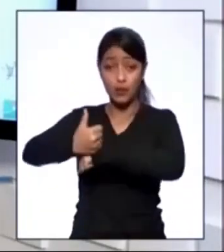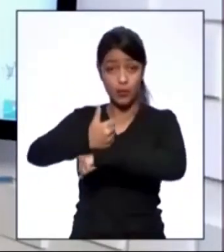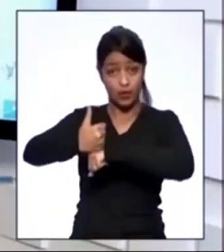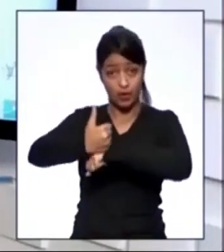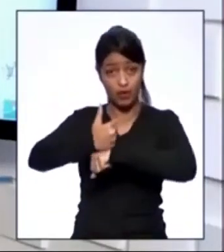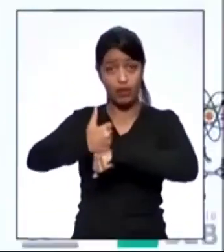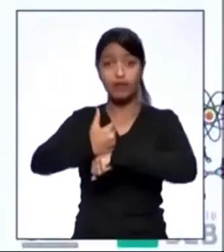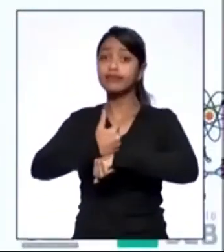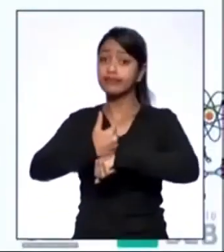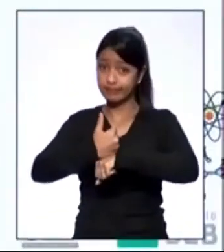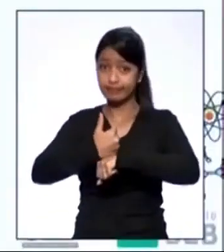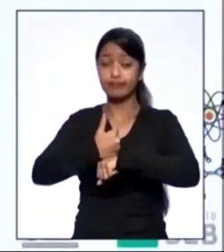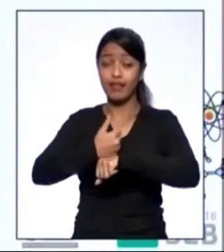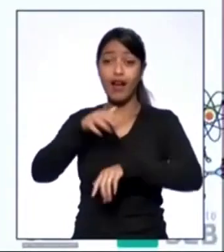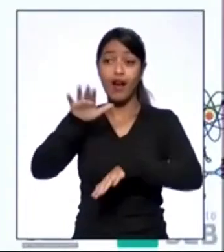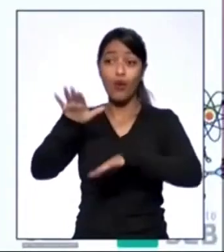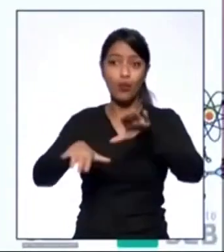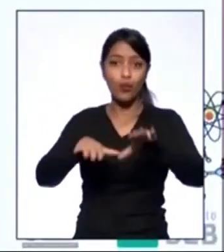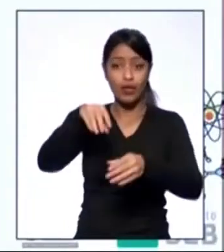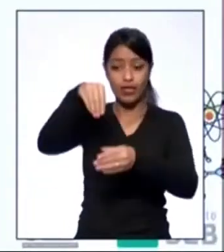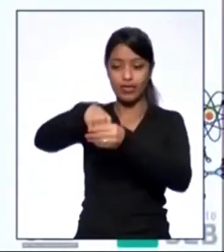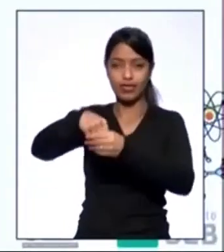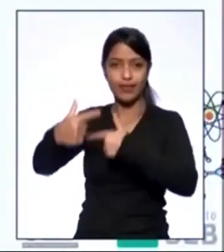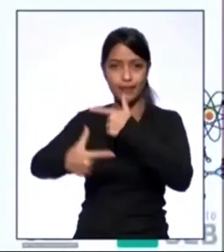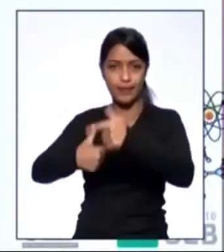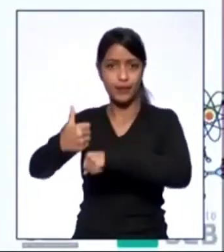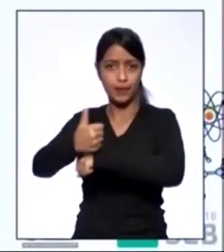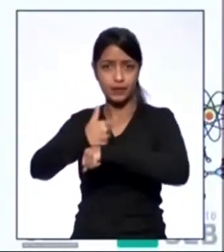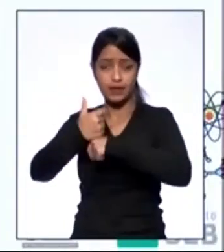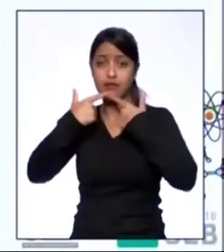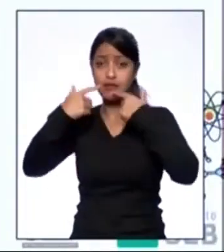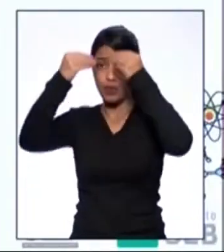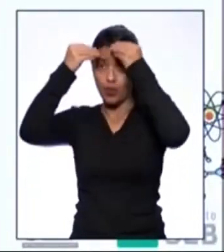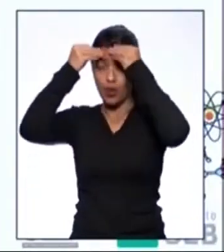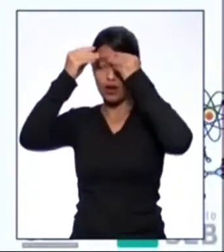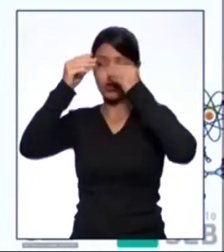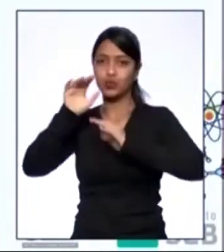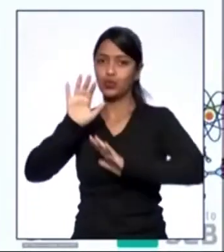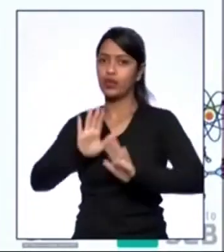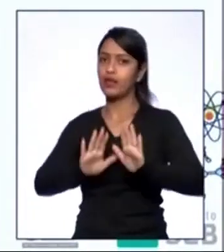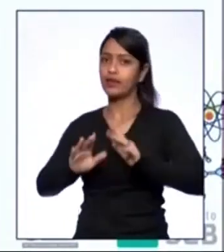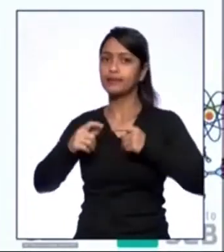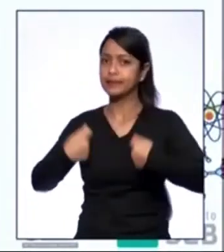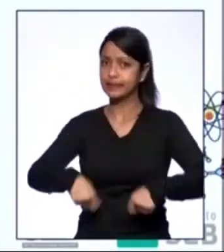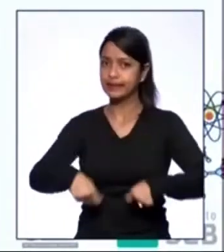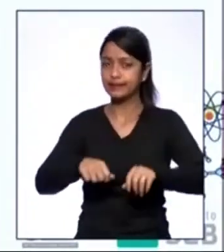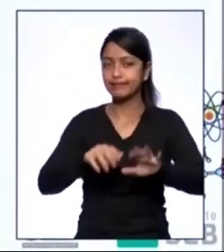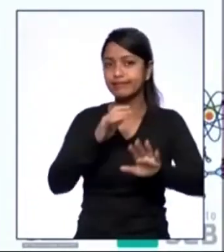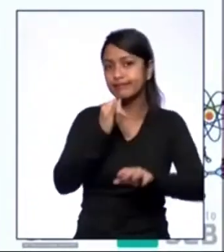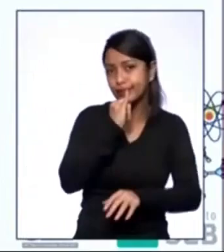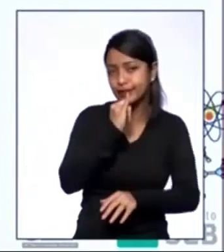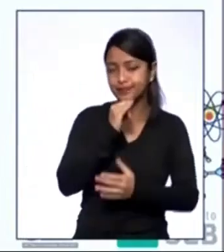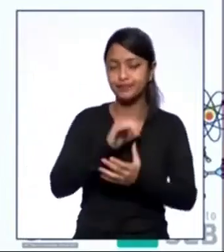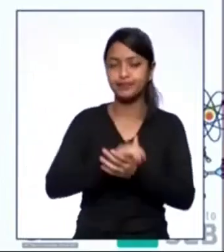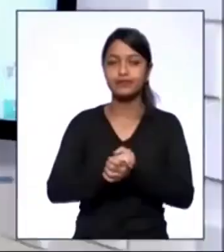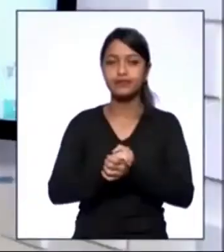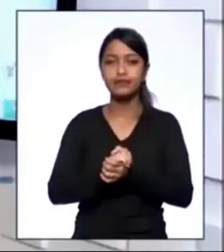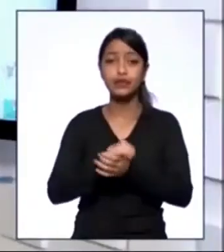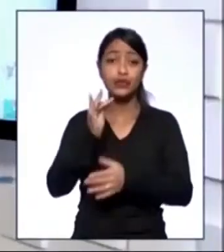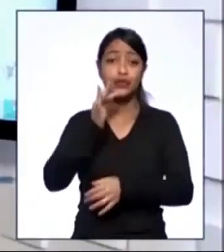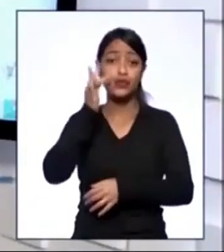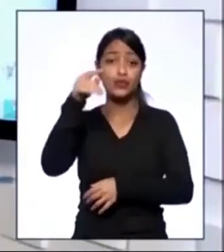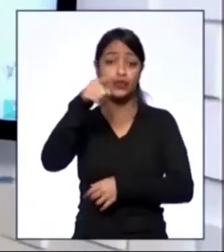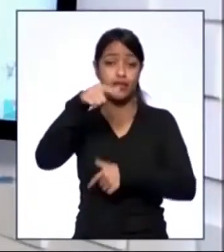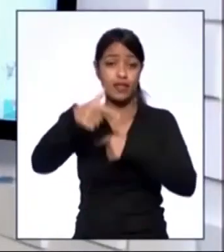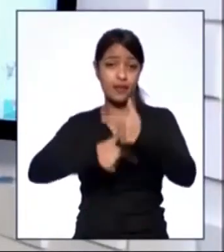profissões que elas precisam ter um cuidado com a linguagem diferente, por exemplo. Eu fico imaginando se você um dia for gerente de banco, ou se você